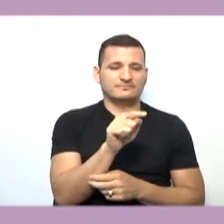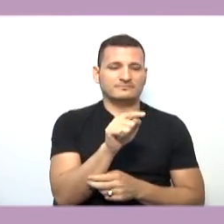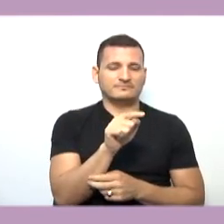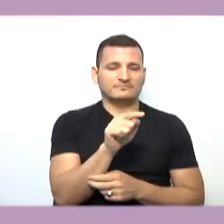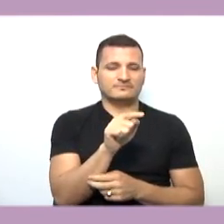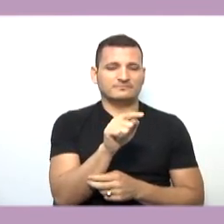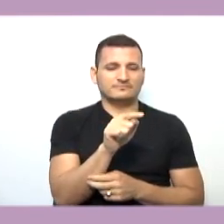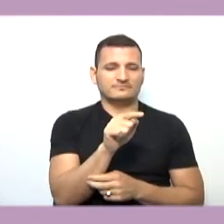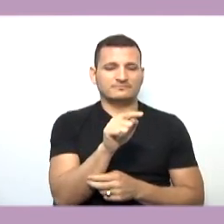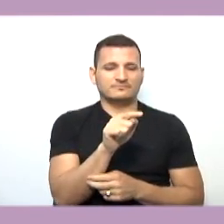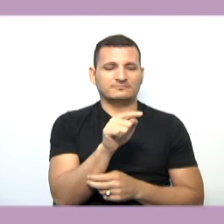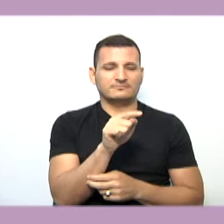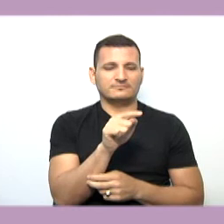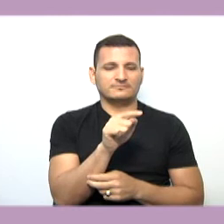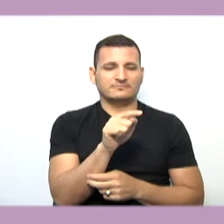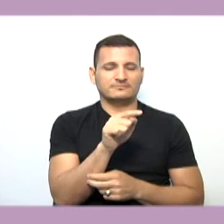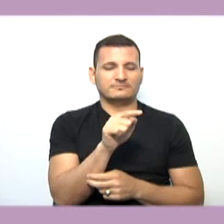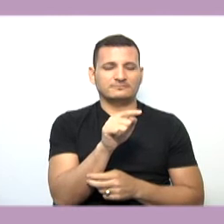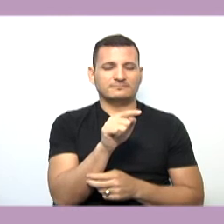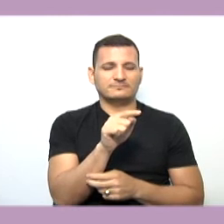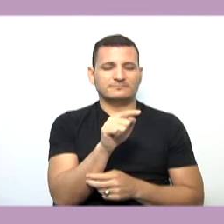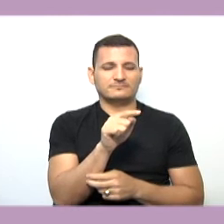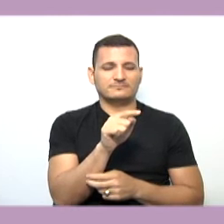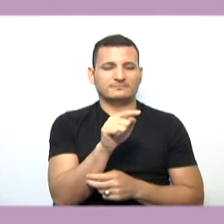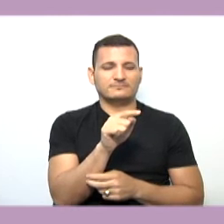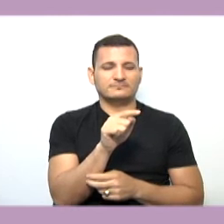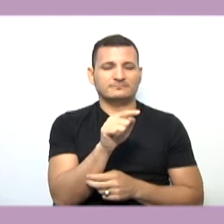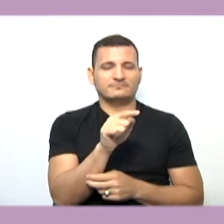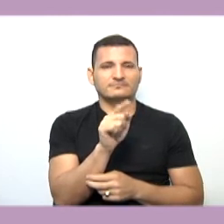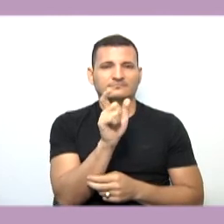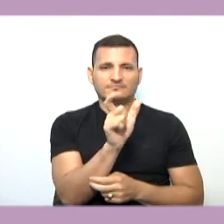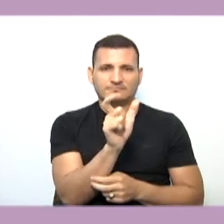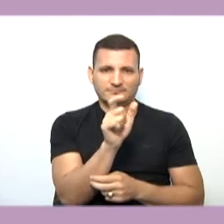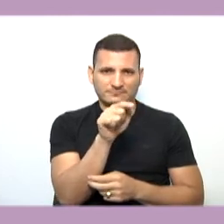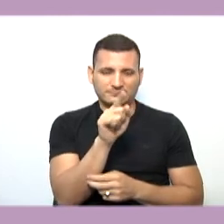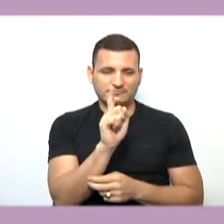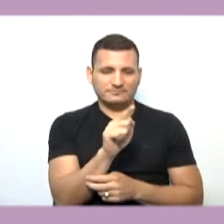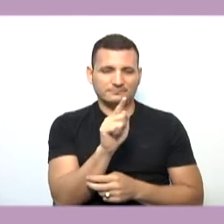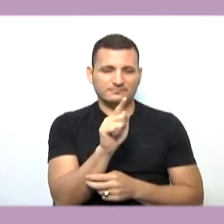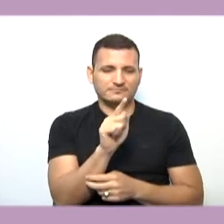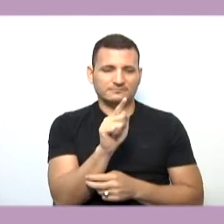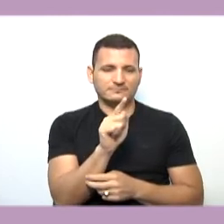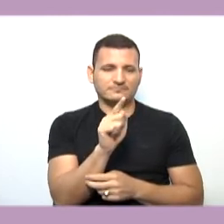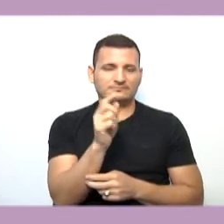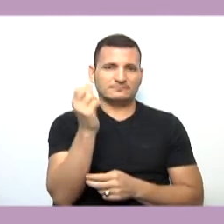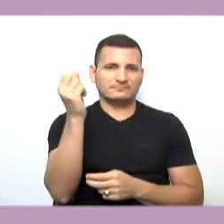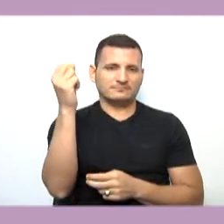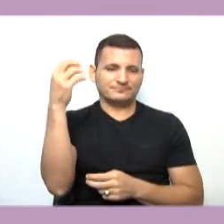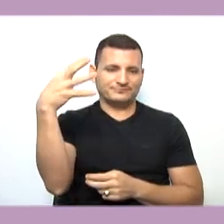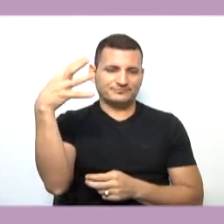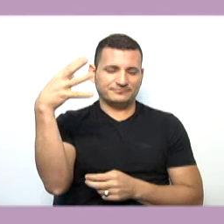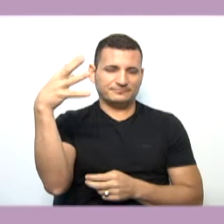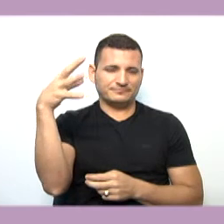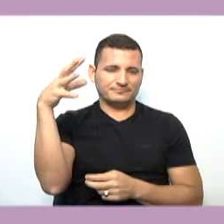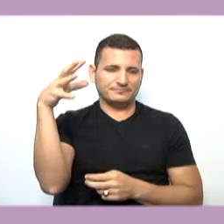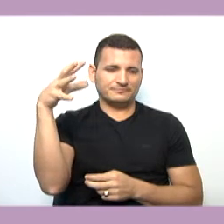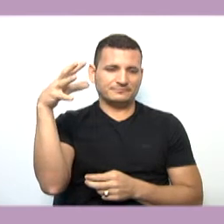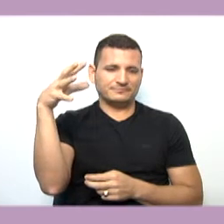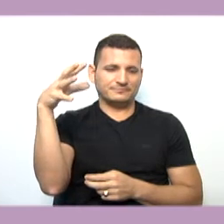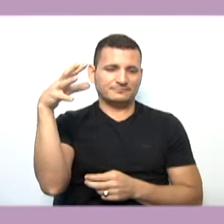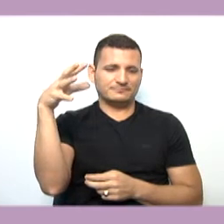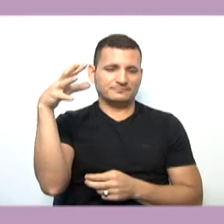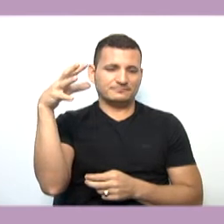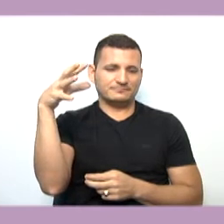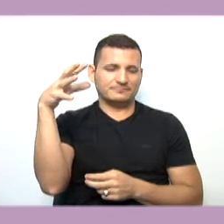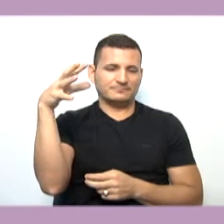botão, eu tô aumentando a tela, tá? Quando eu clicar no botão acender, a minha lâmpada tem que acender.